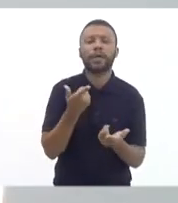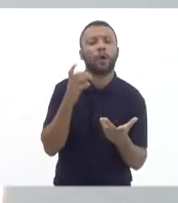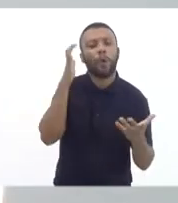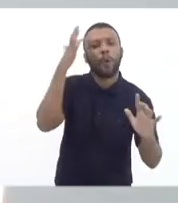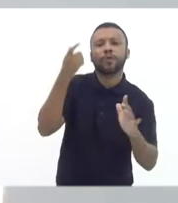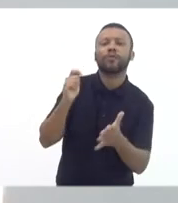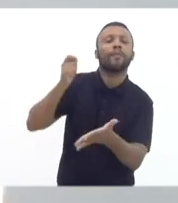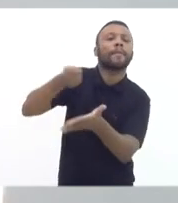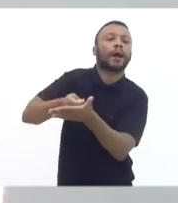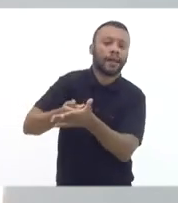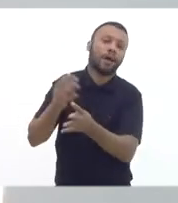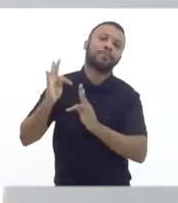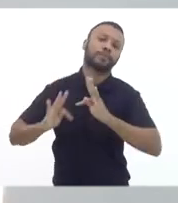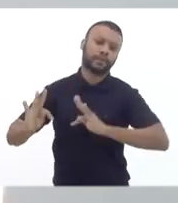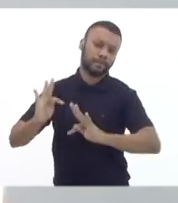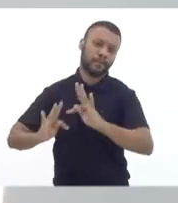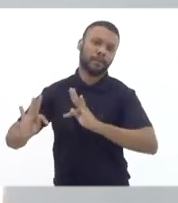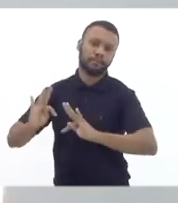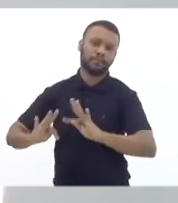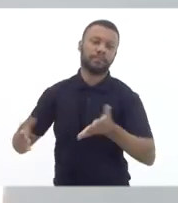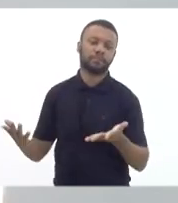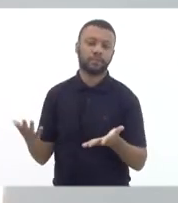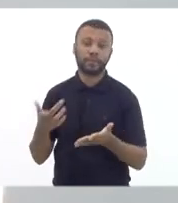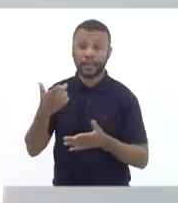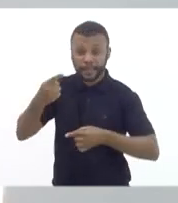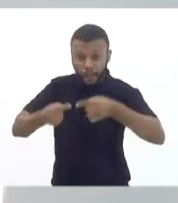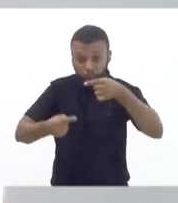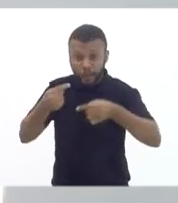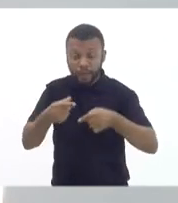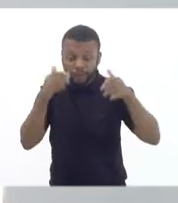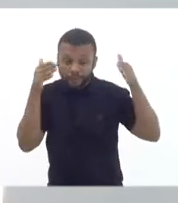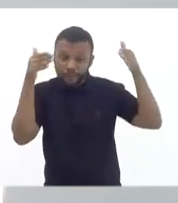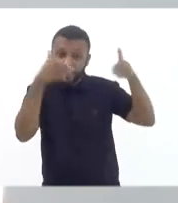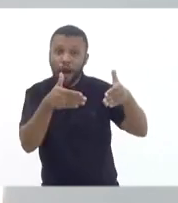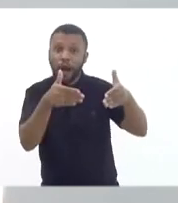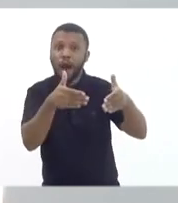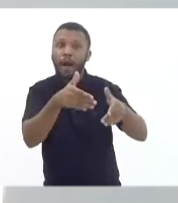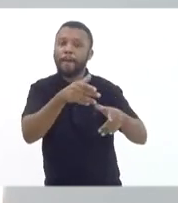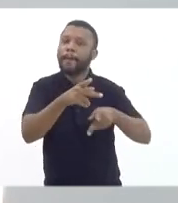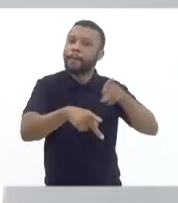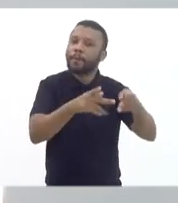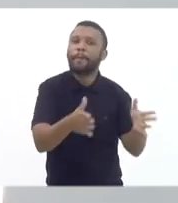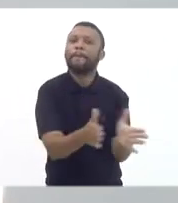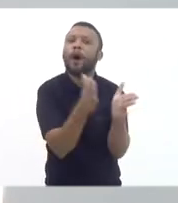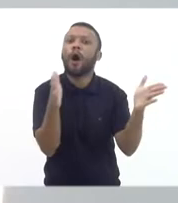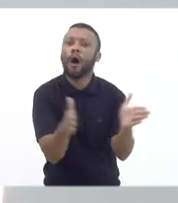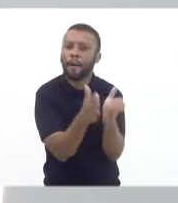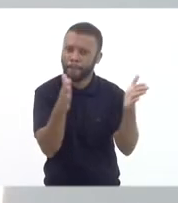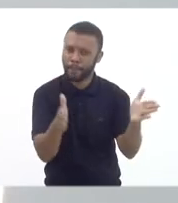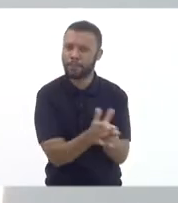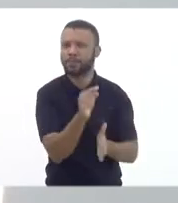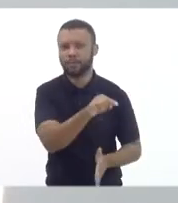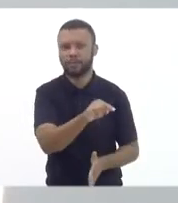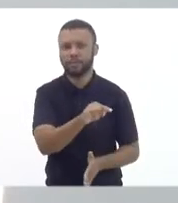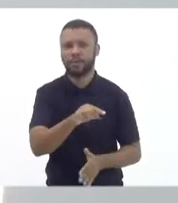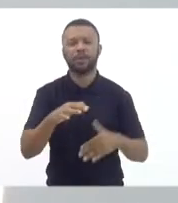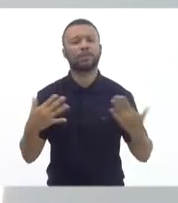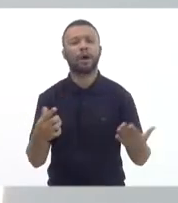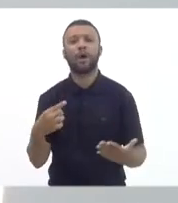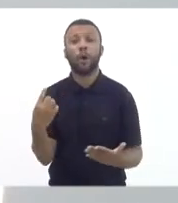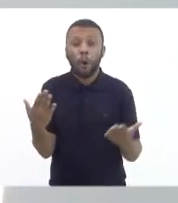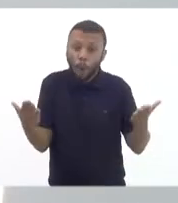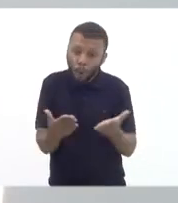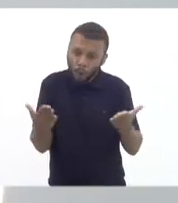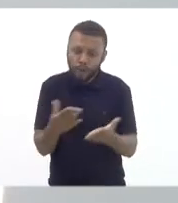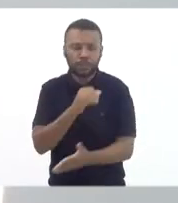deve ser direcionada, sobretudo, para a população de baixa renda. Então, o que nós não temos